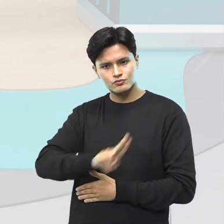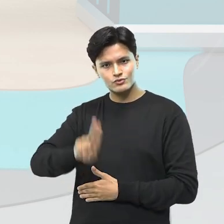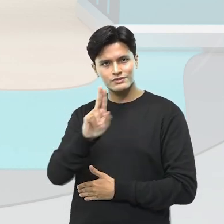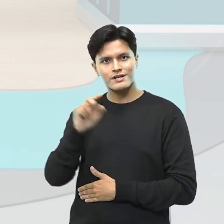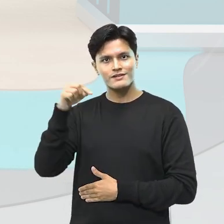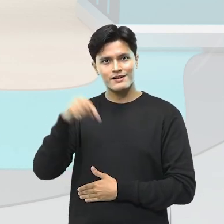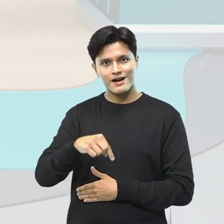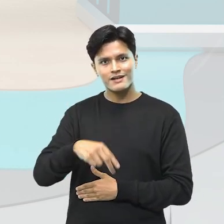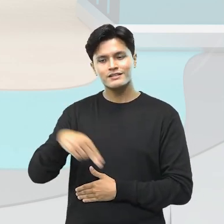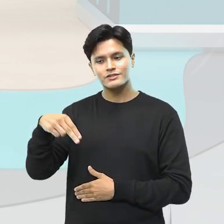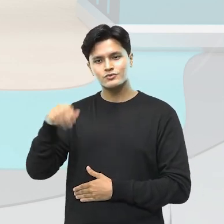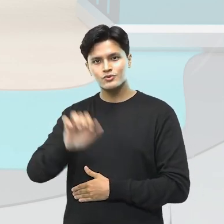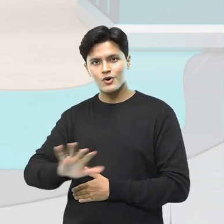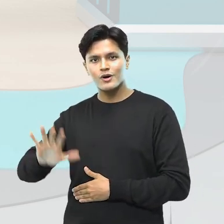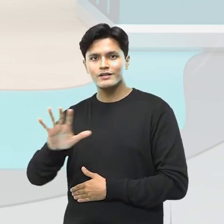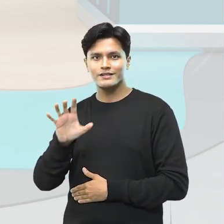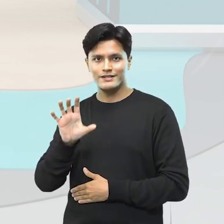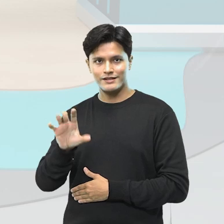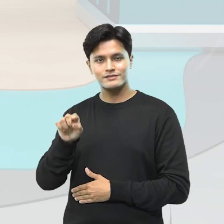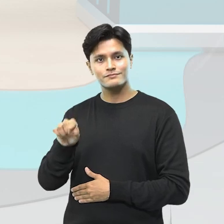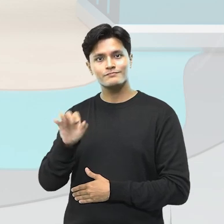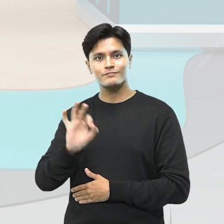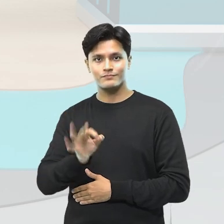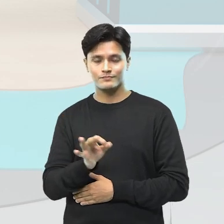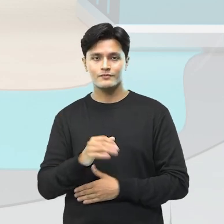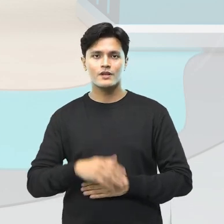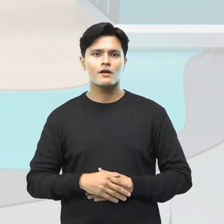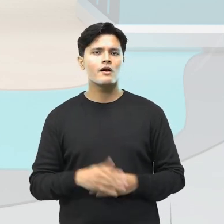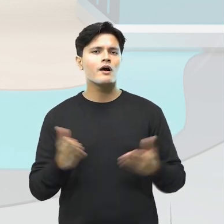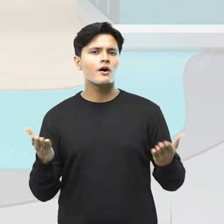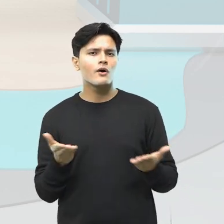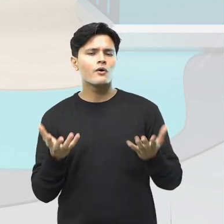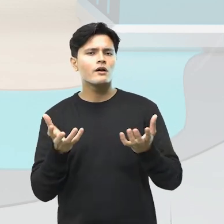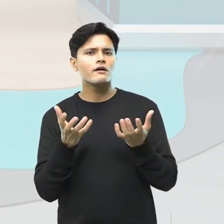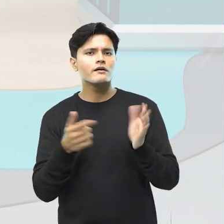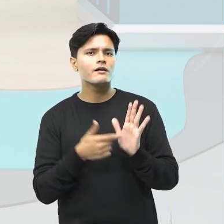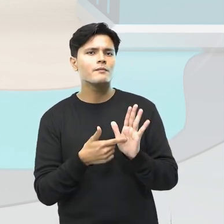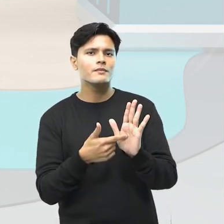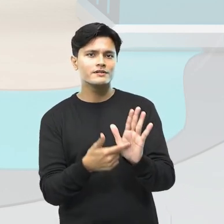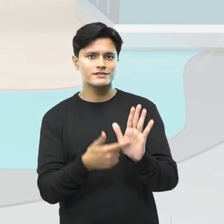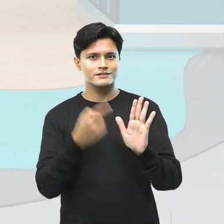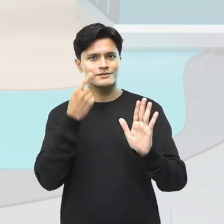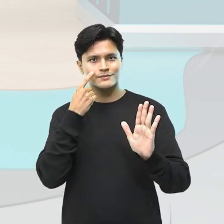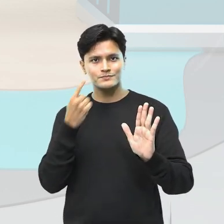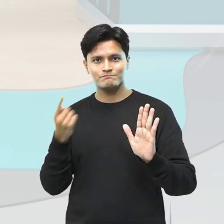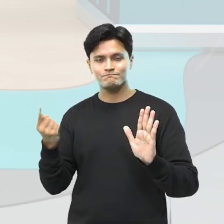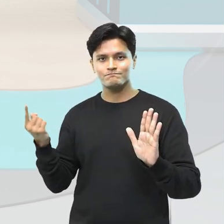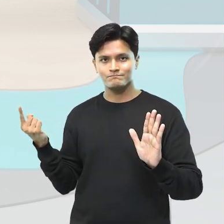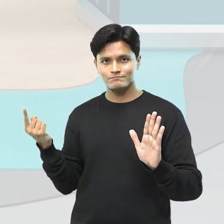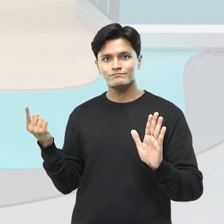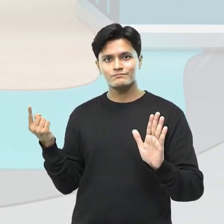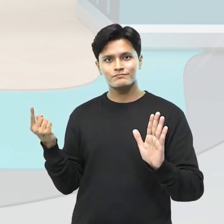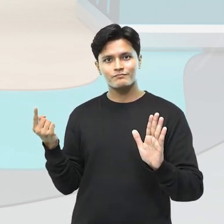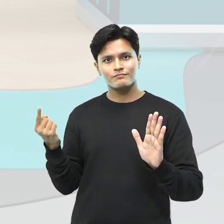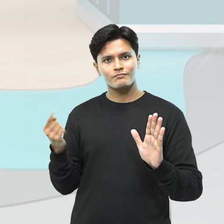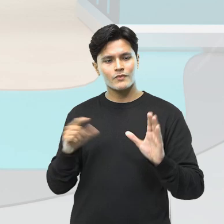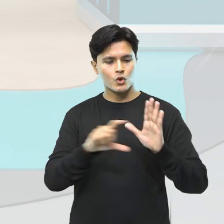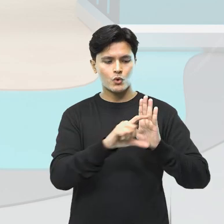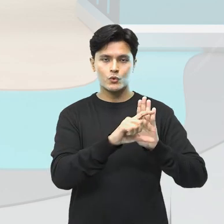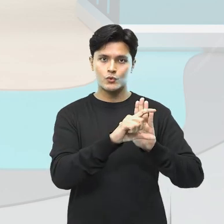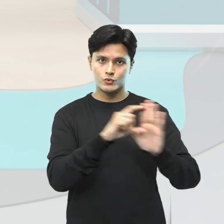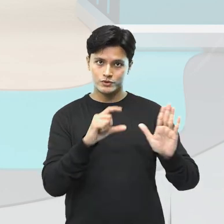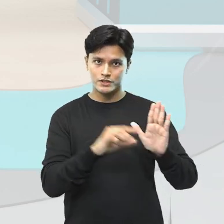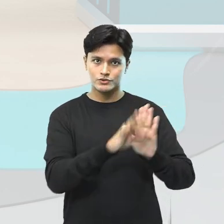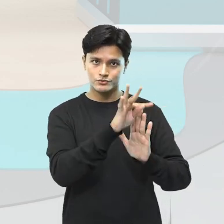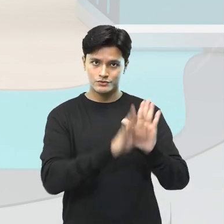parte do Nordeste, certo? E agora eu quero apresentar para vocês um texto,